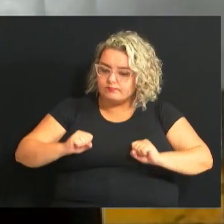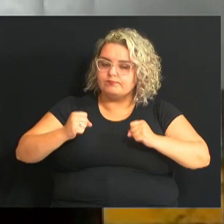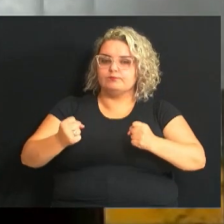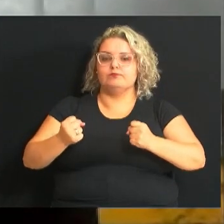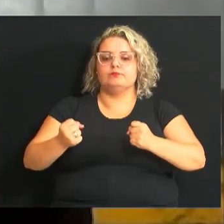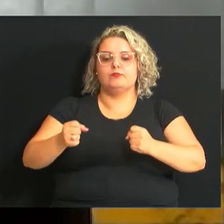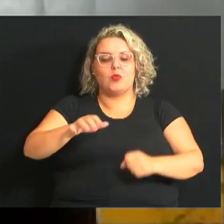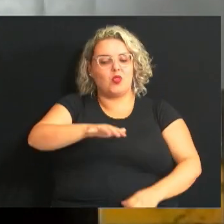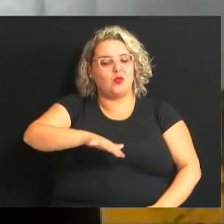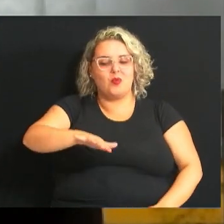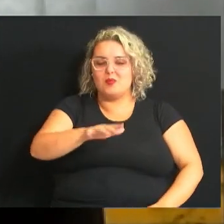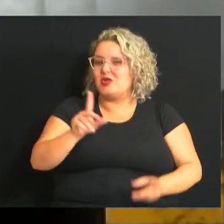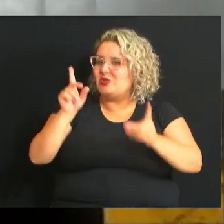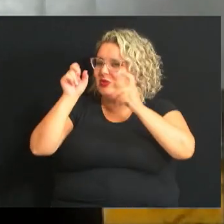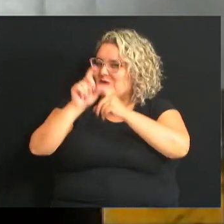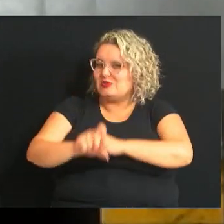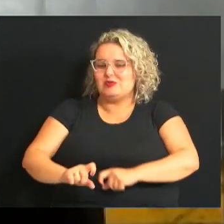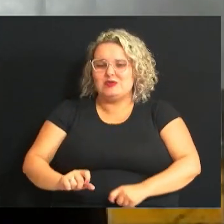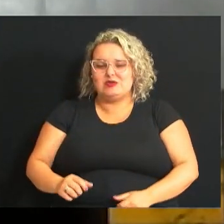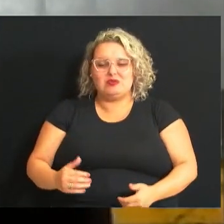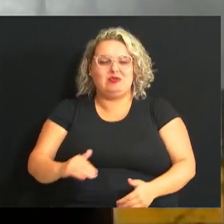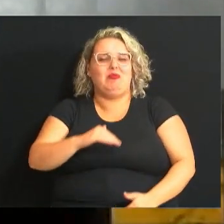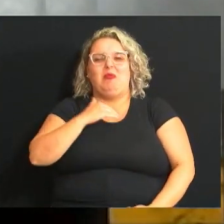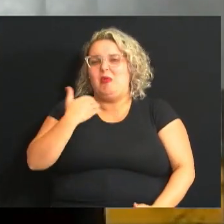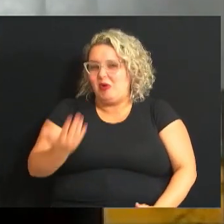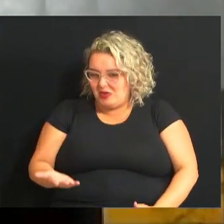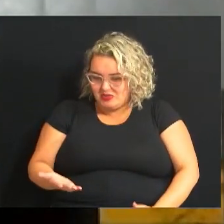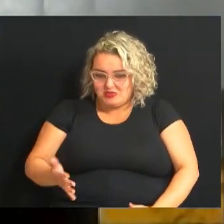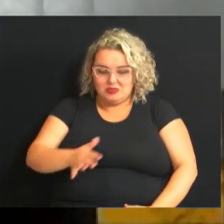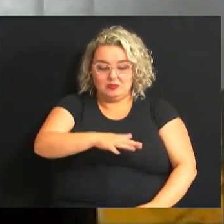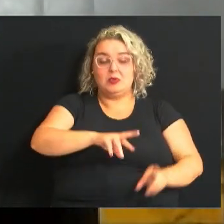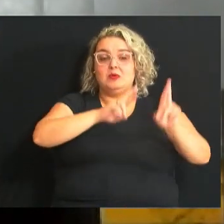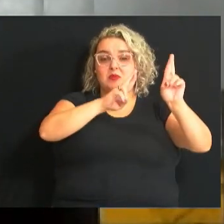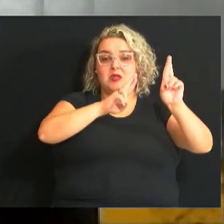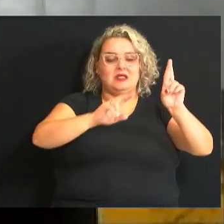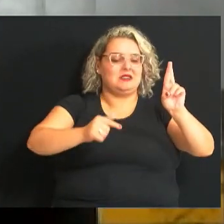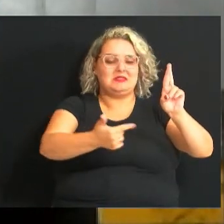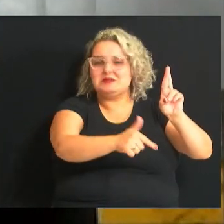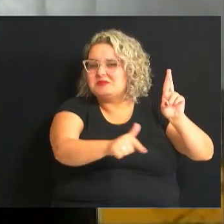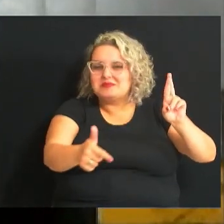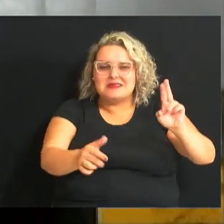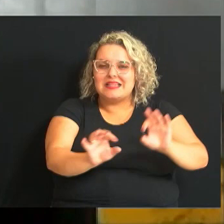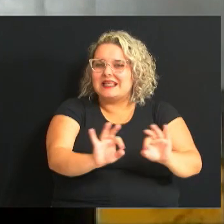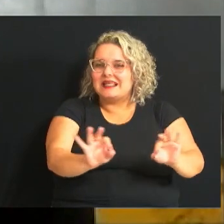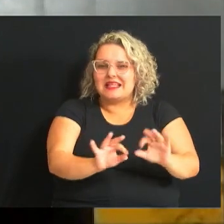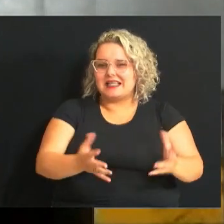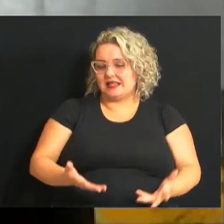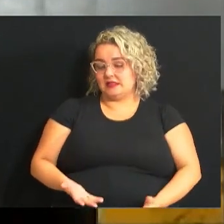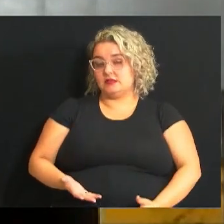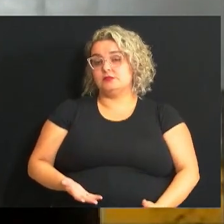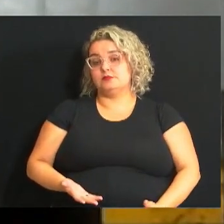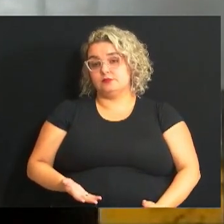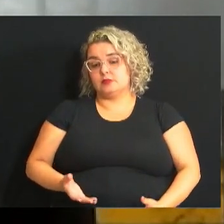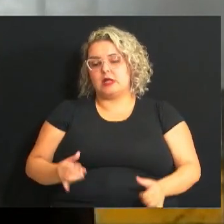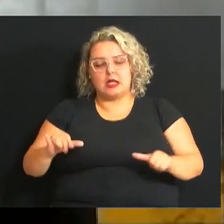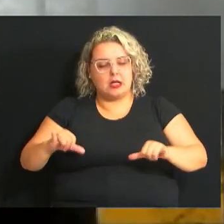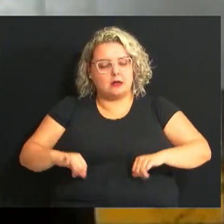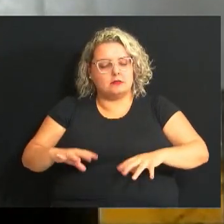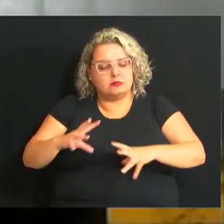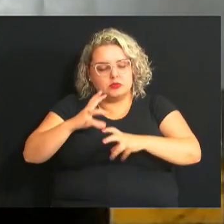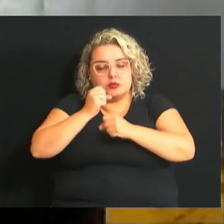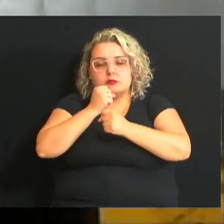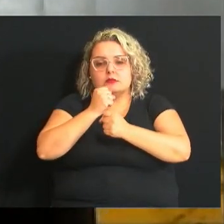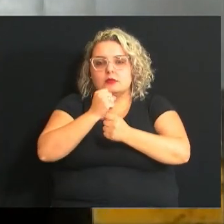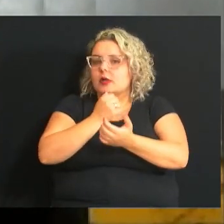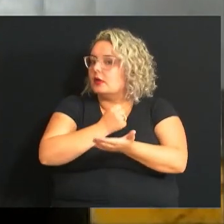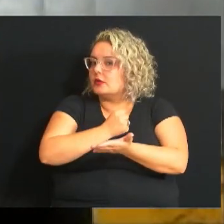para a gente ter esperança num cenário que está sem esperança, porque até a dor mais forte ela passa. E eu